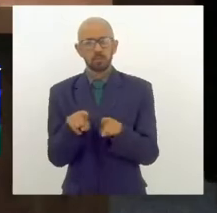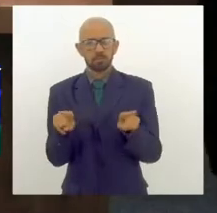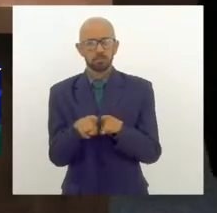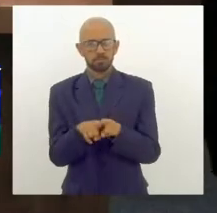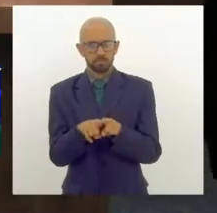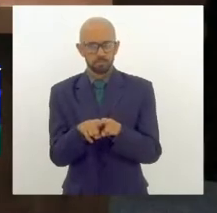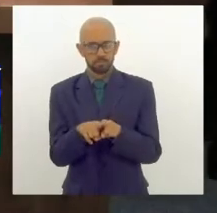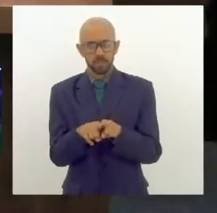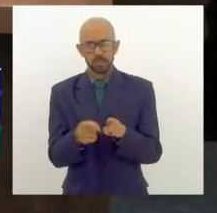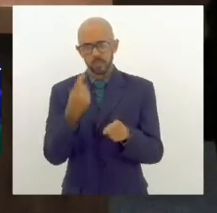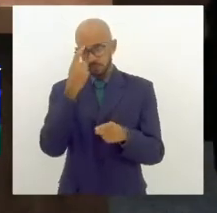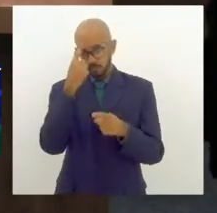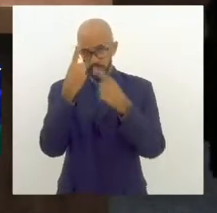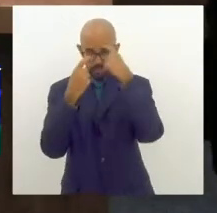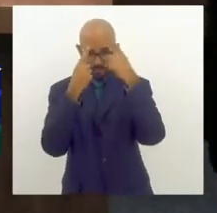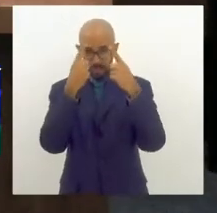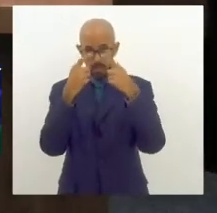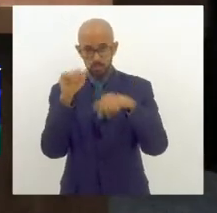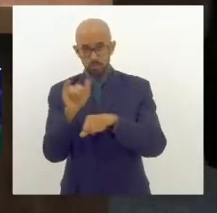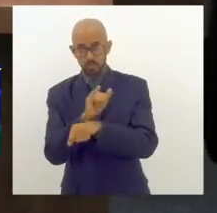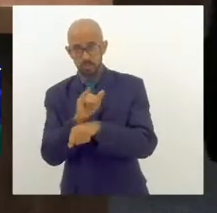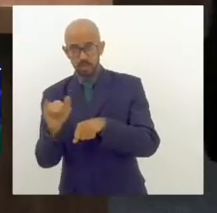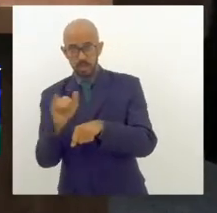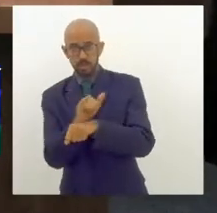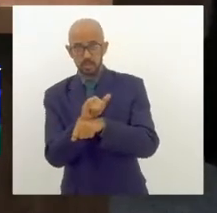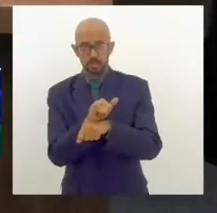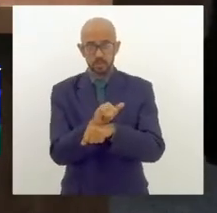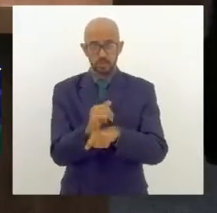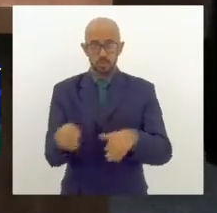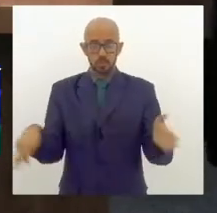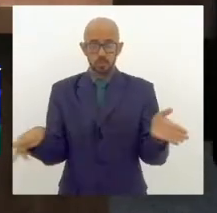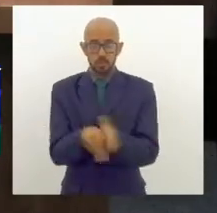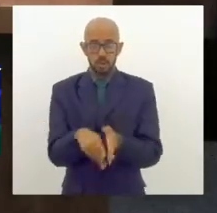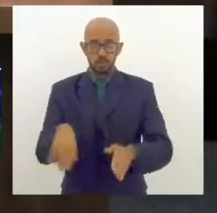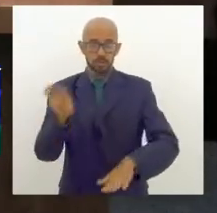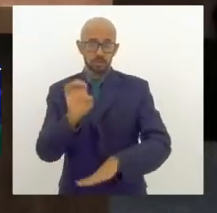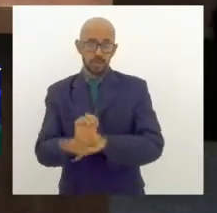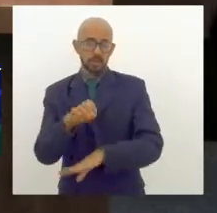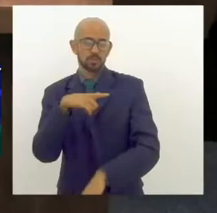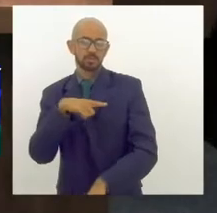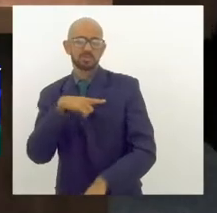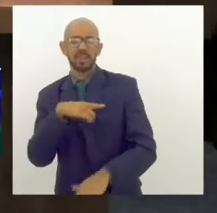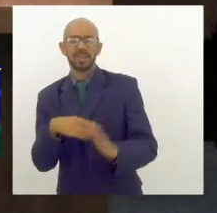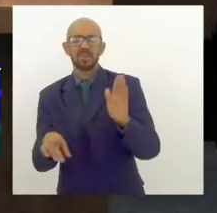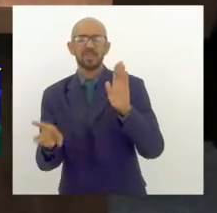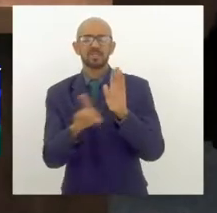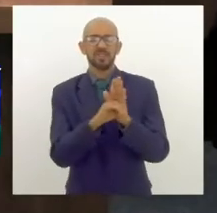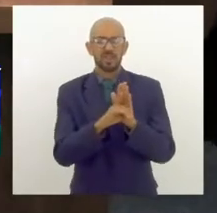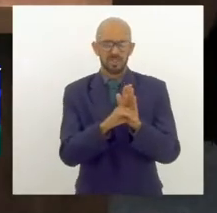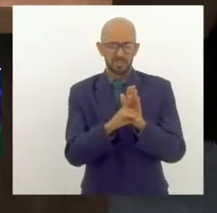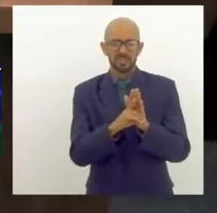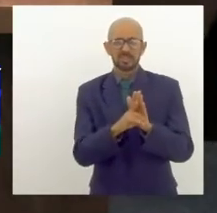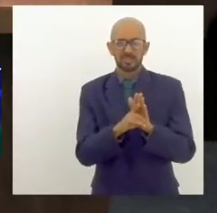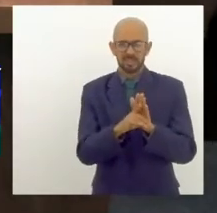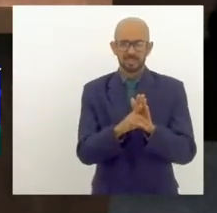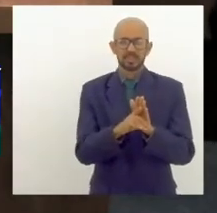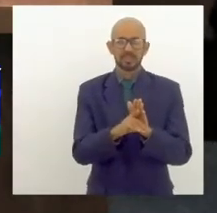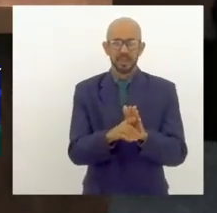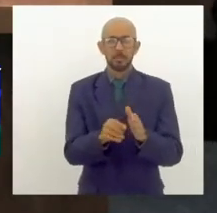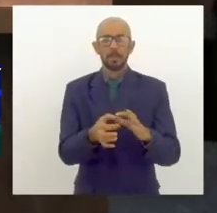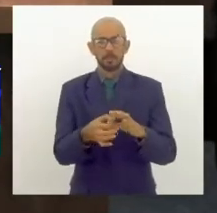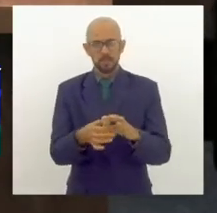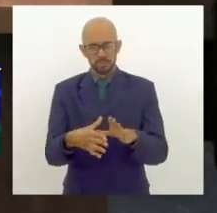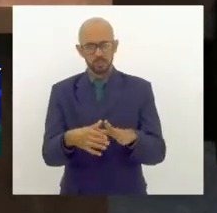de reinventarmos a relação que o próprio Estado tem com as drogas lícitas e